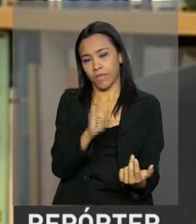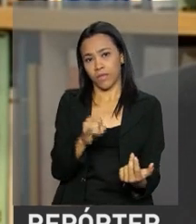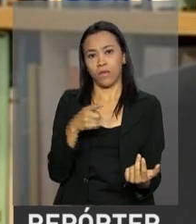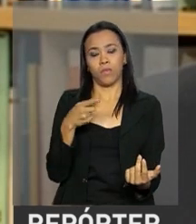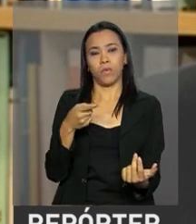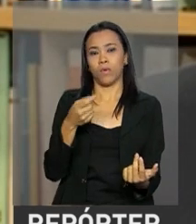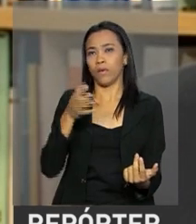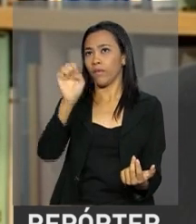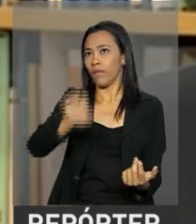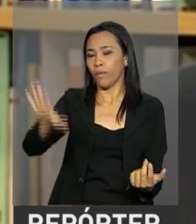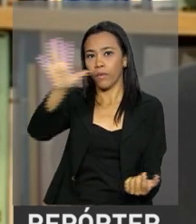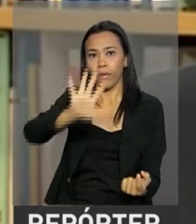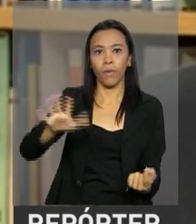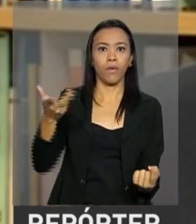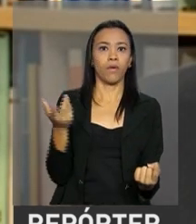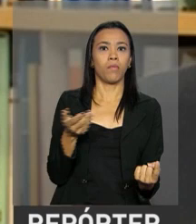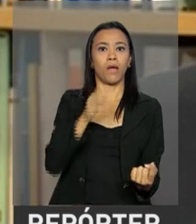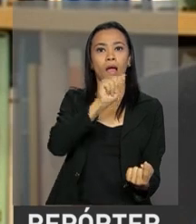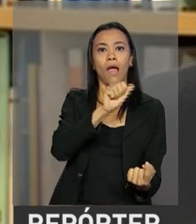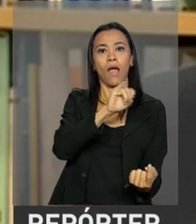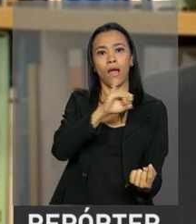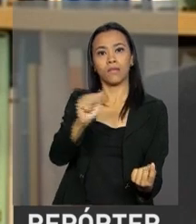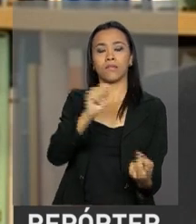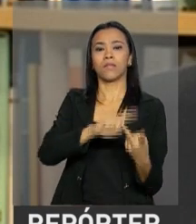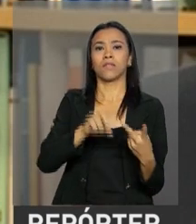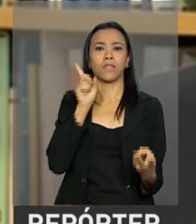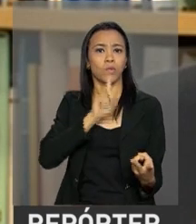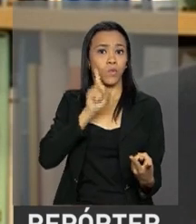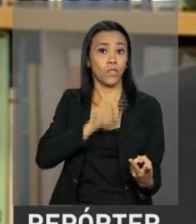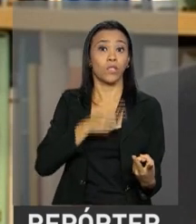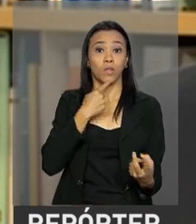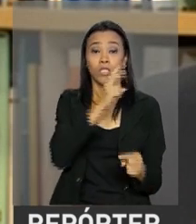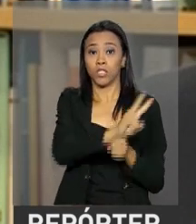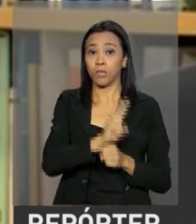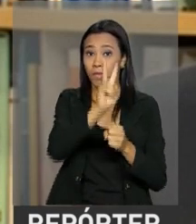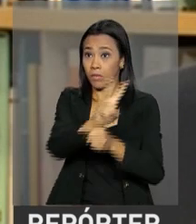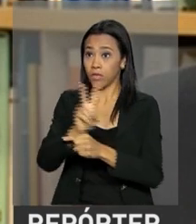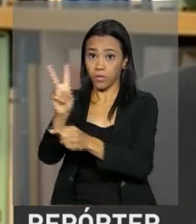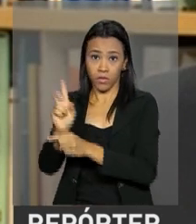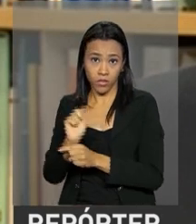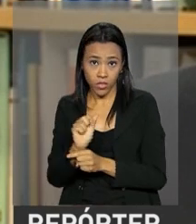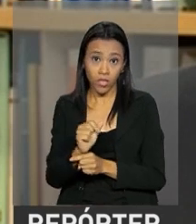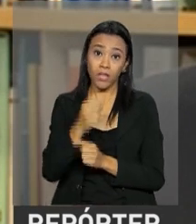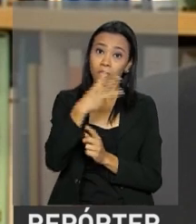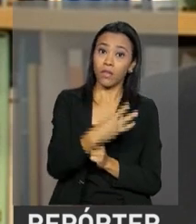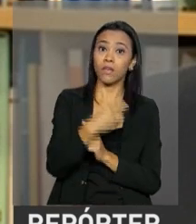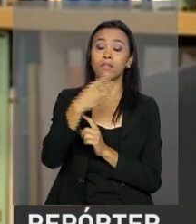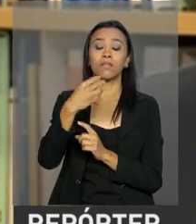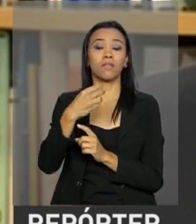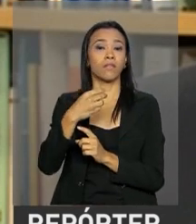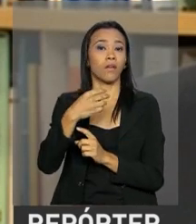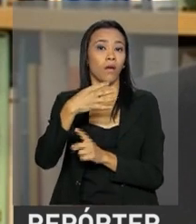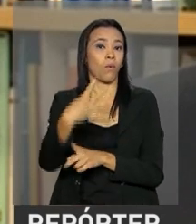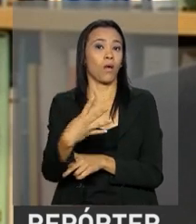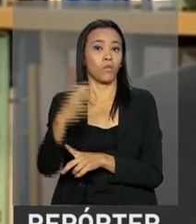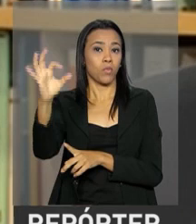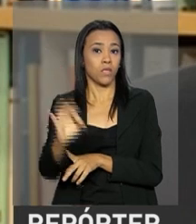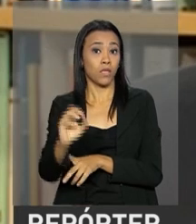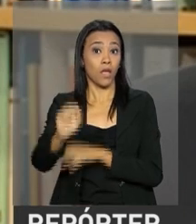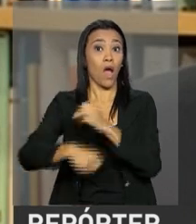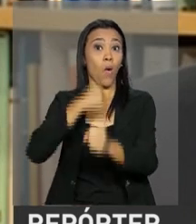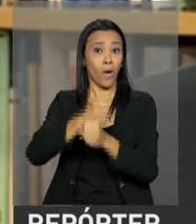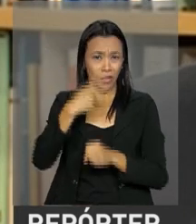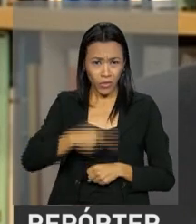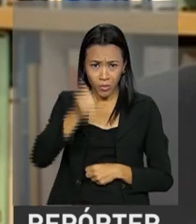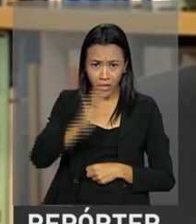produzindo na Europa na Ásia nos Estados Unidos você toma empréstimos de 3 4% ao ano no Brasil você toma